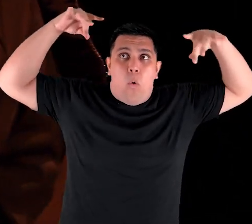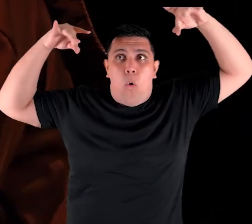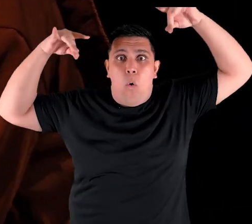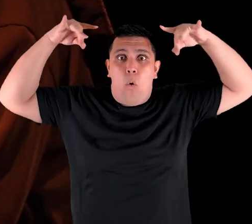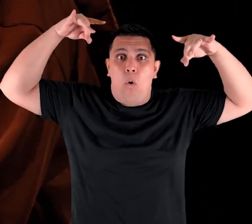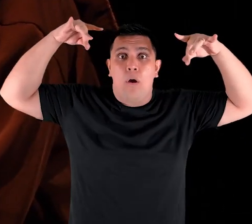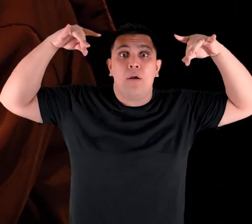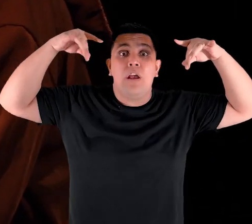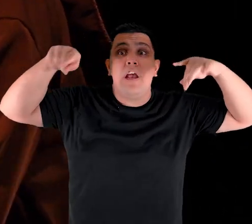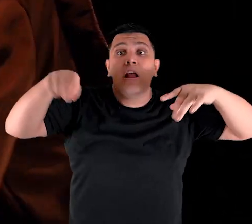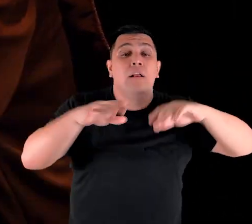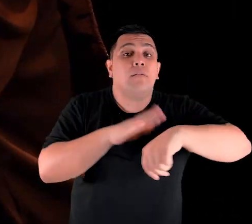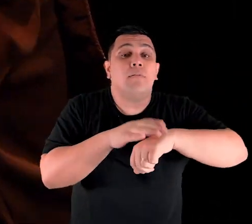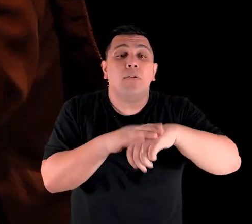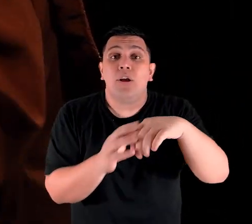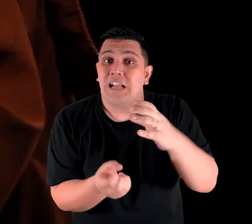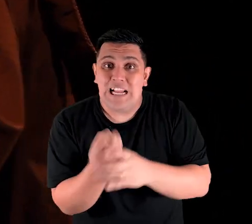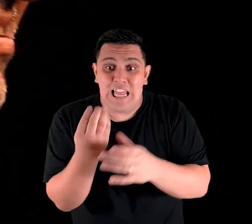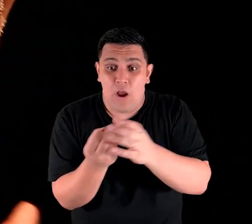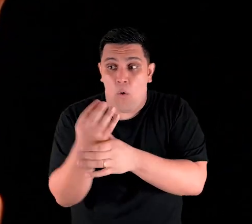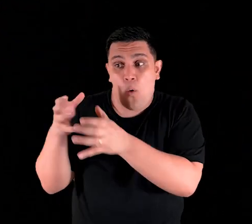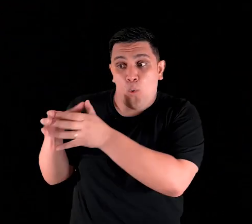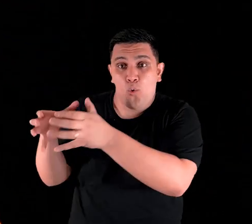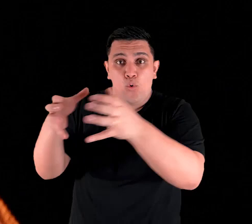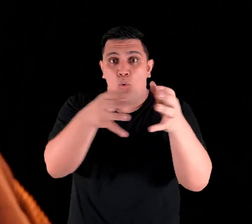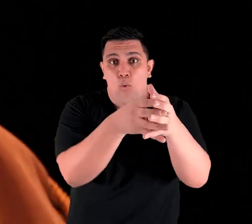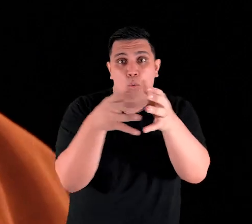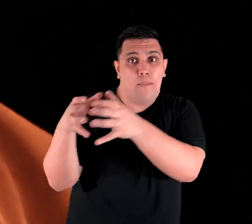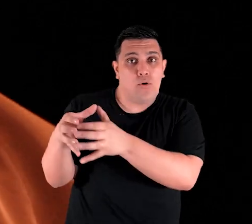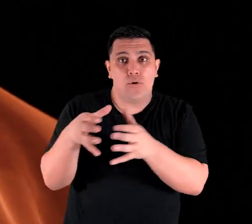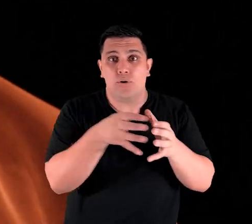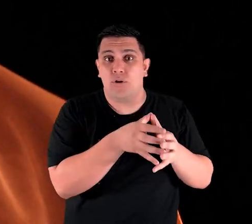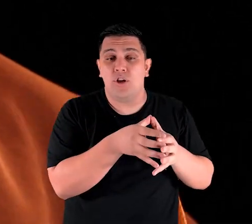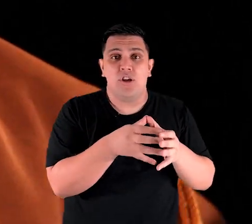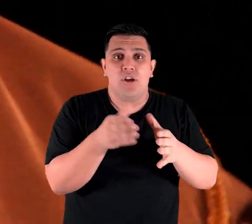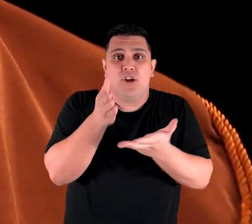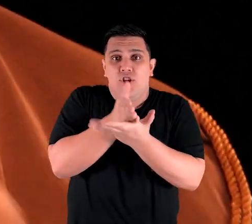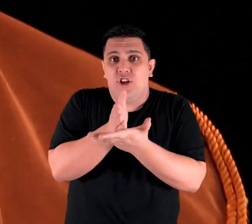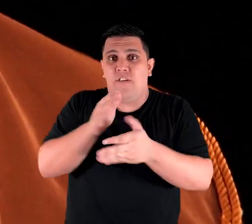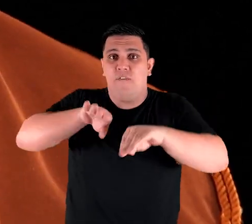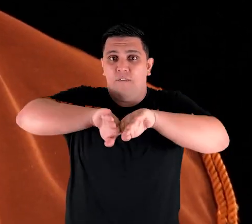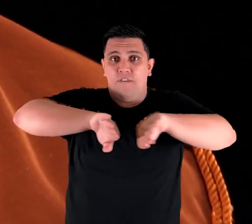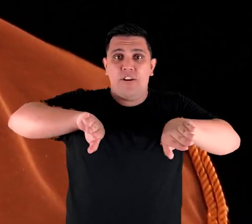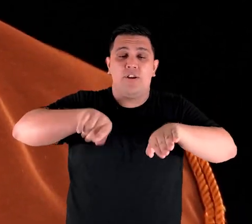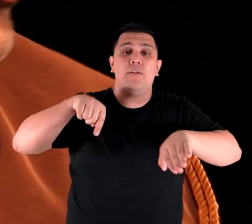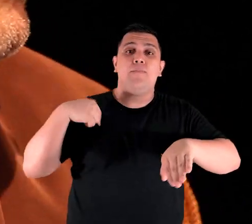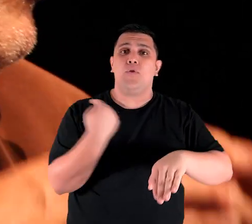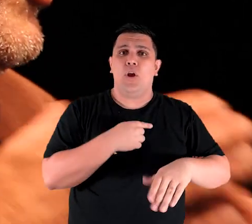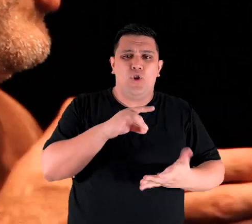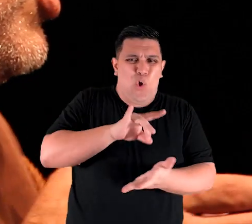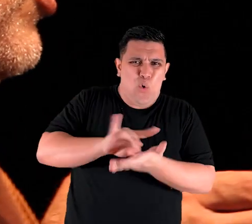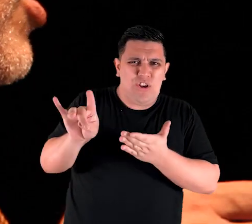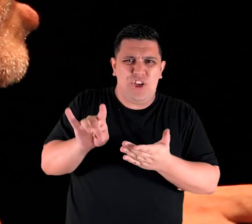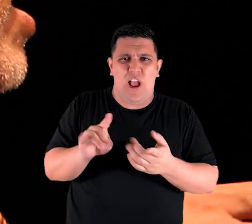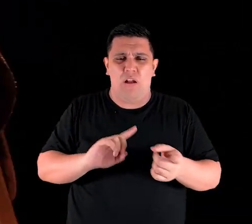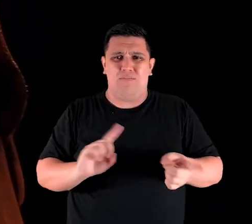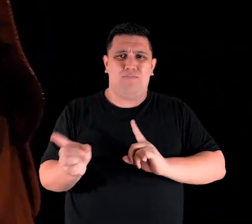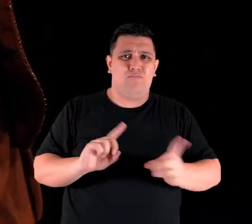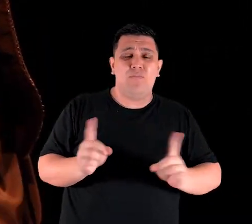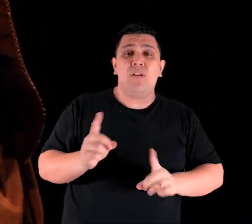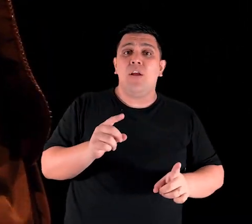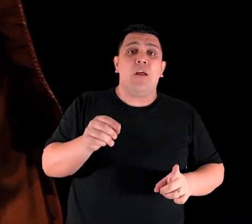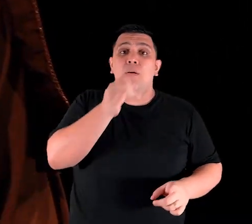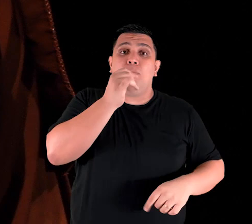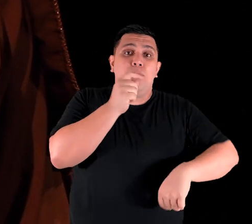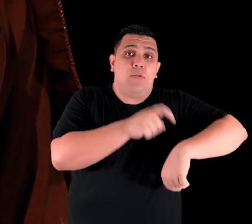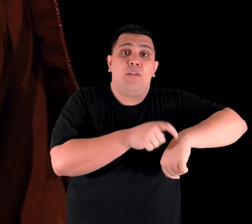Eles criam grupos, nos dividem, para que nós possamos odiar uns aos outros. E enquanto isso, eles